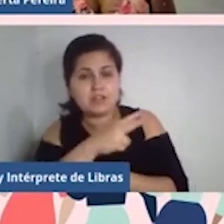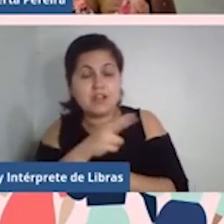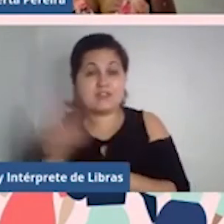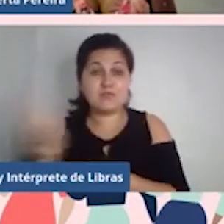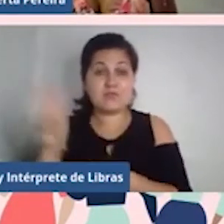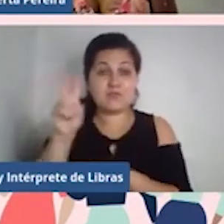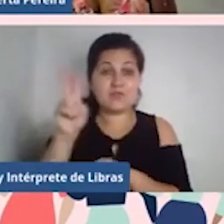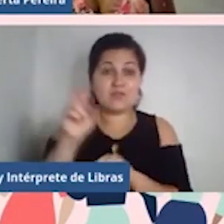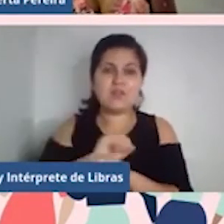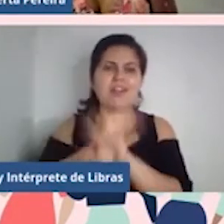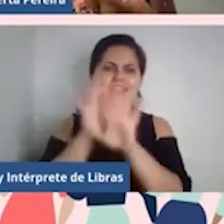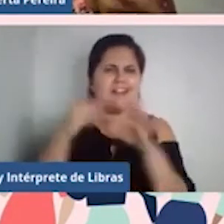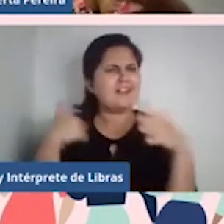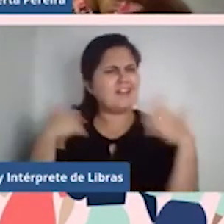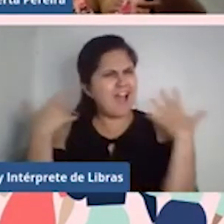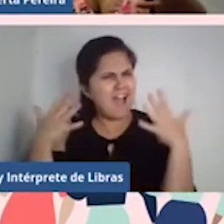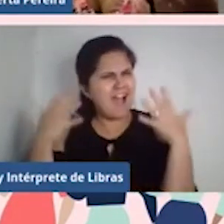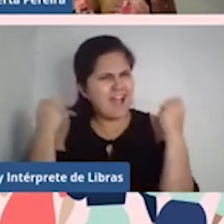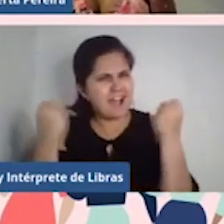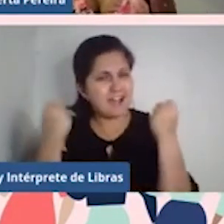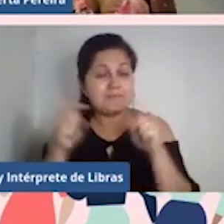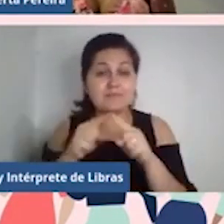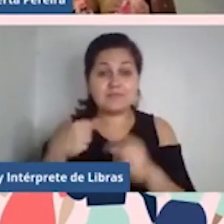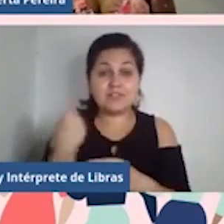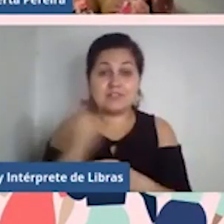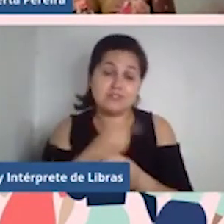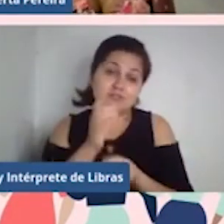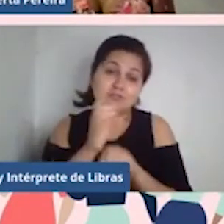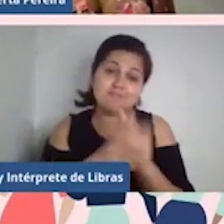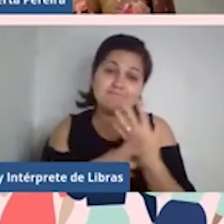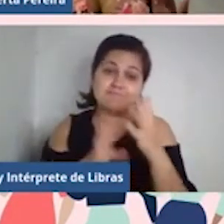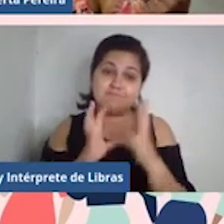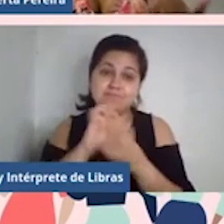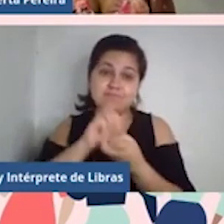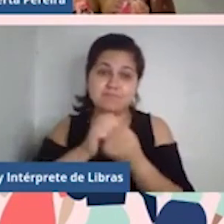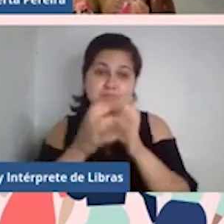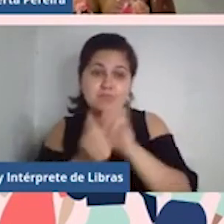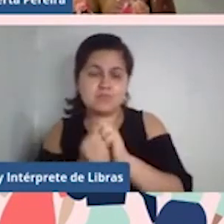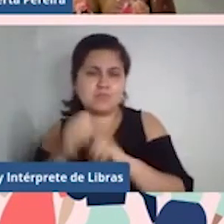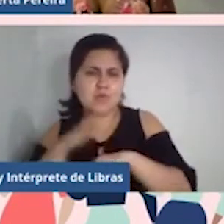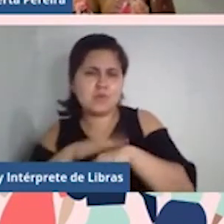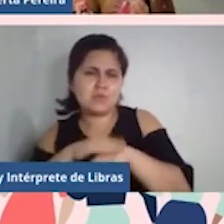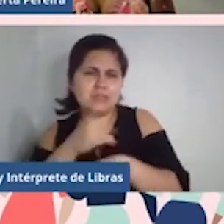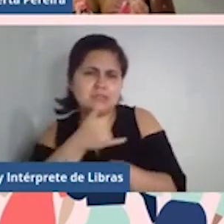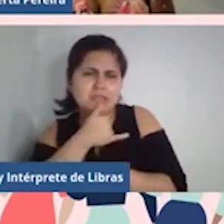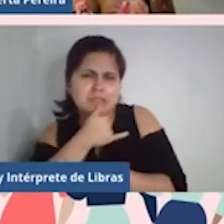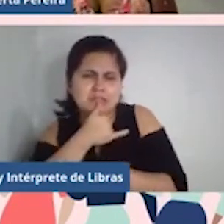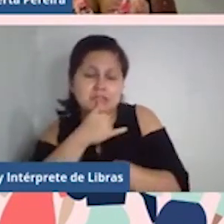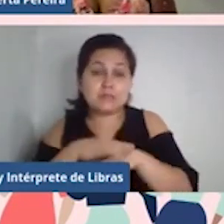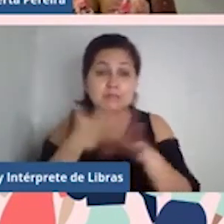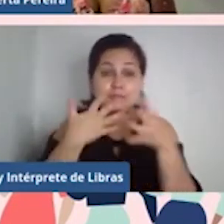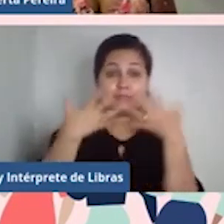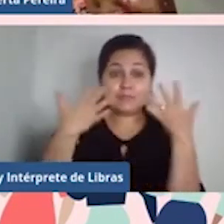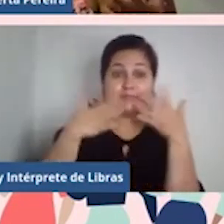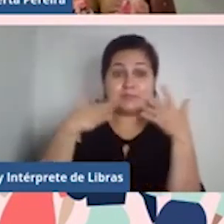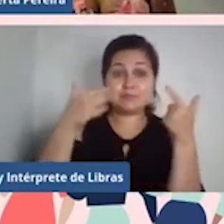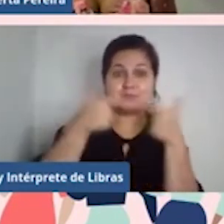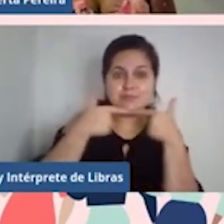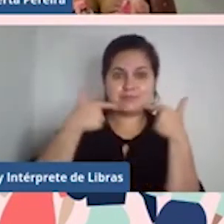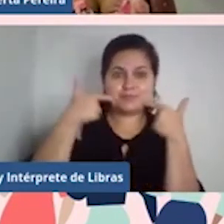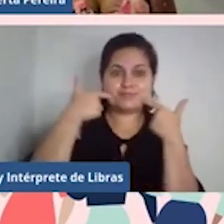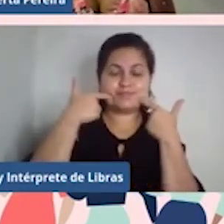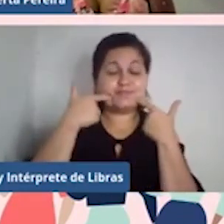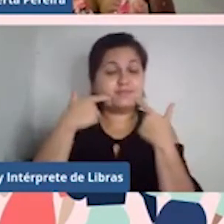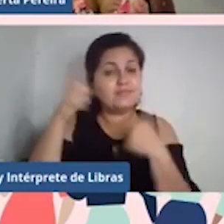gente comemora, mas nós somos formadas por isso, né? Momentos de tristeza, momentos de alegria, e